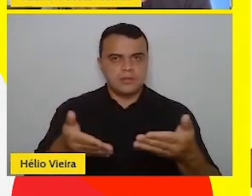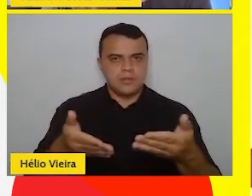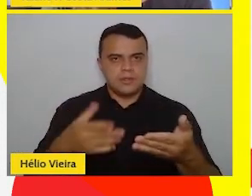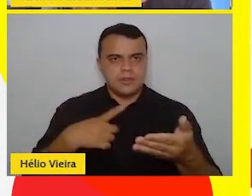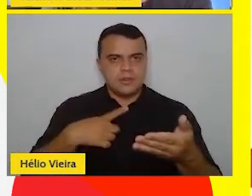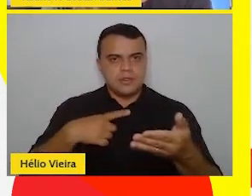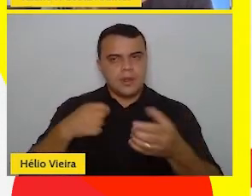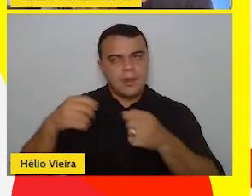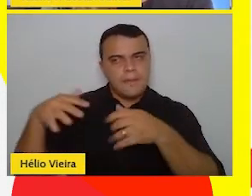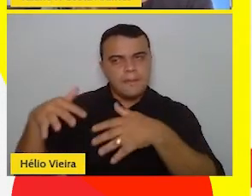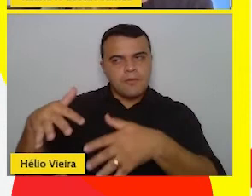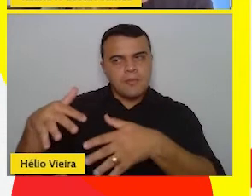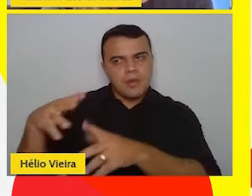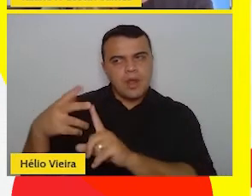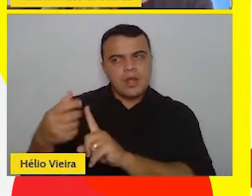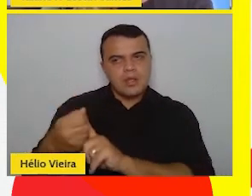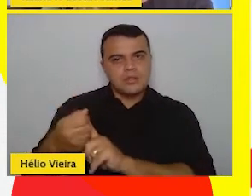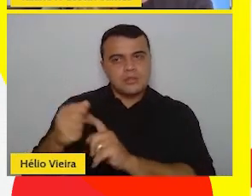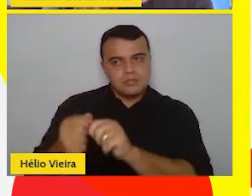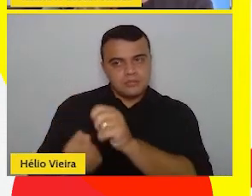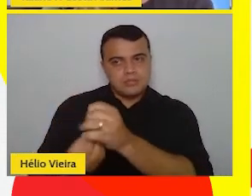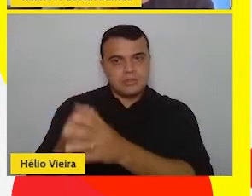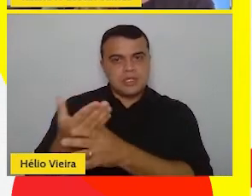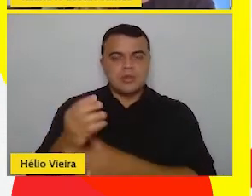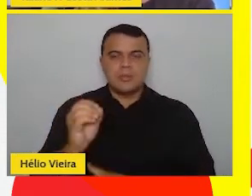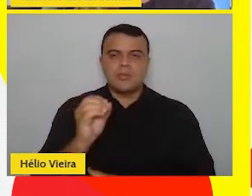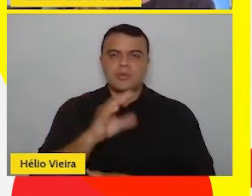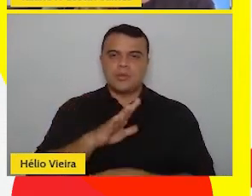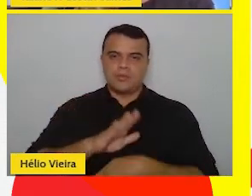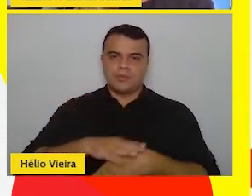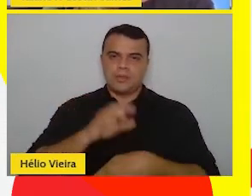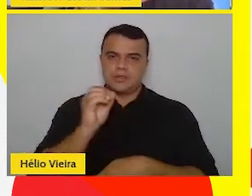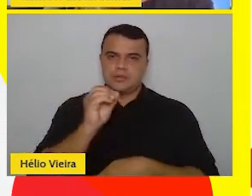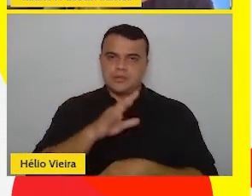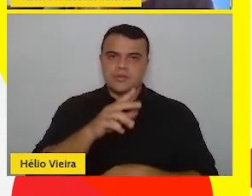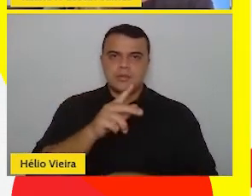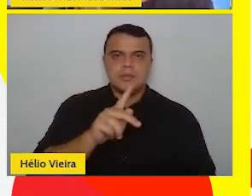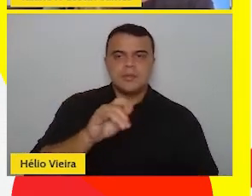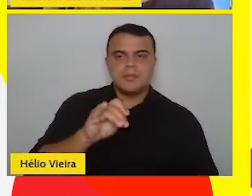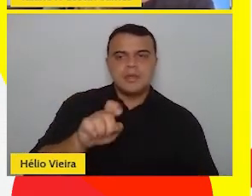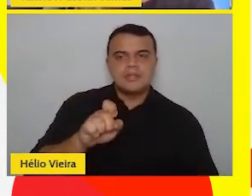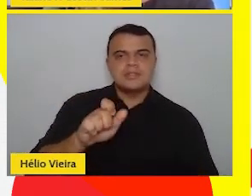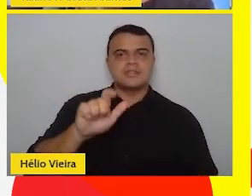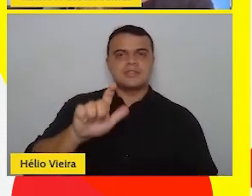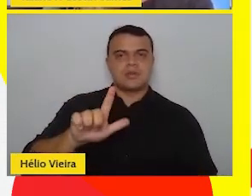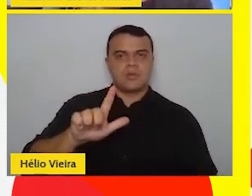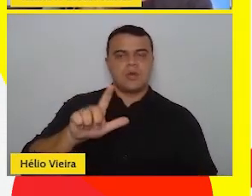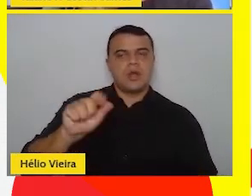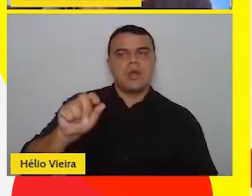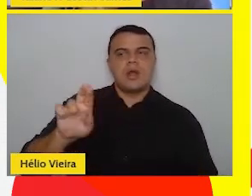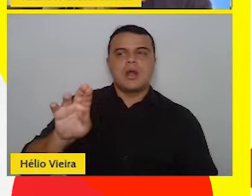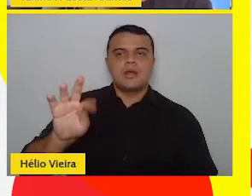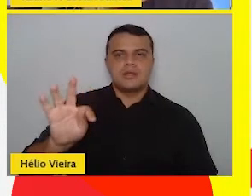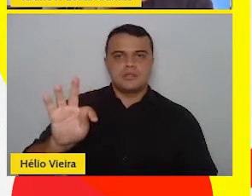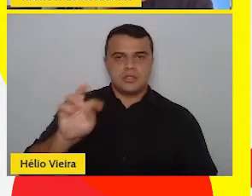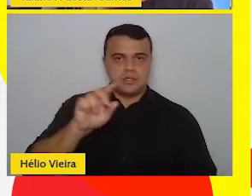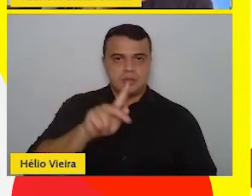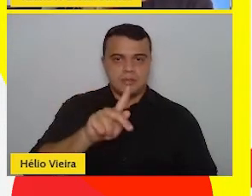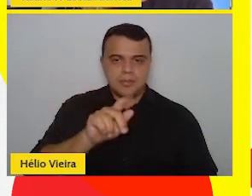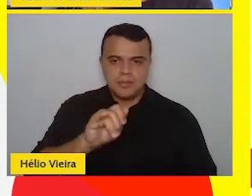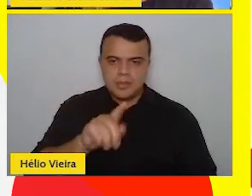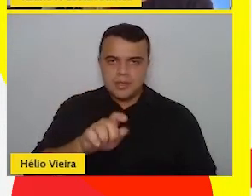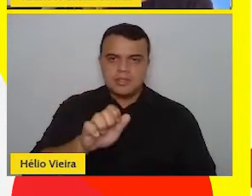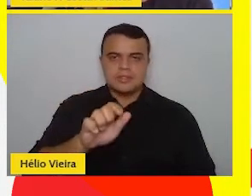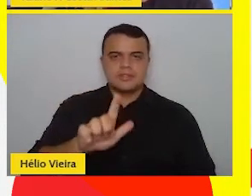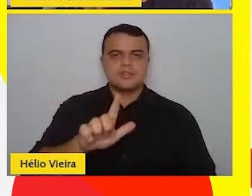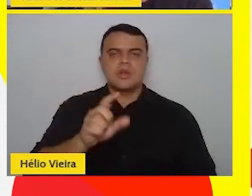movimento artístico, um pouquinho mais contemporâneo, que é o pixel art. O pixel art é